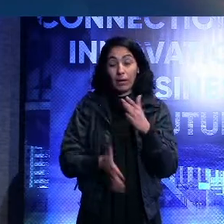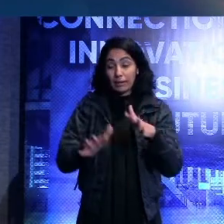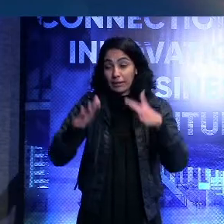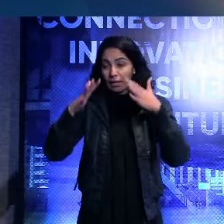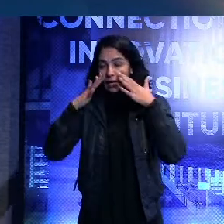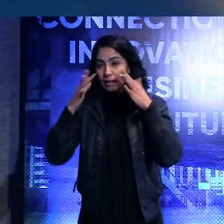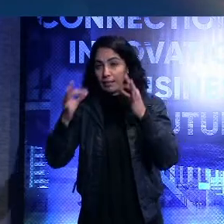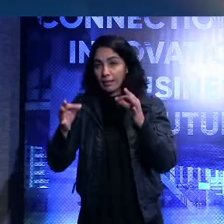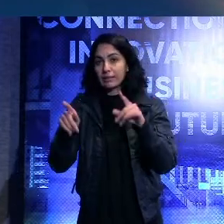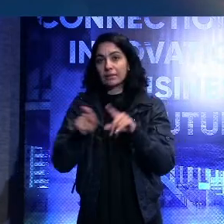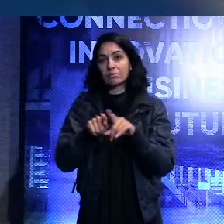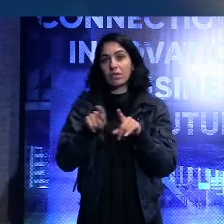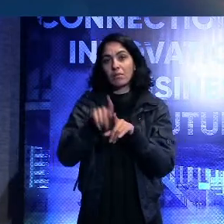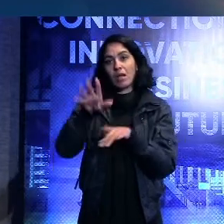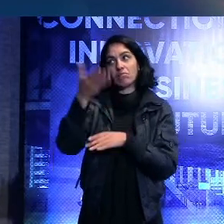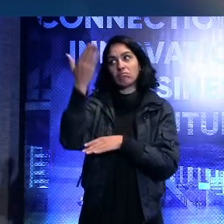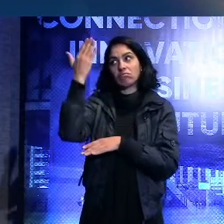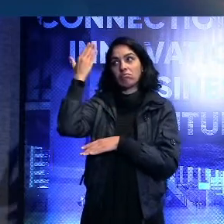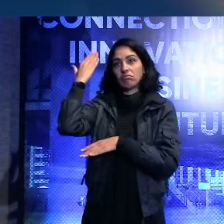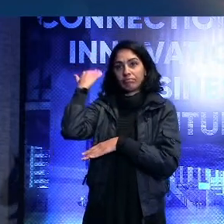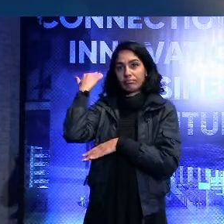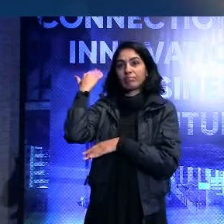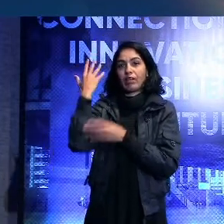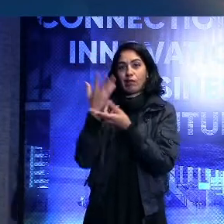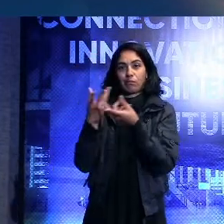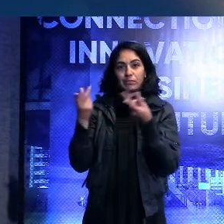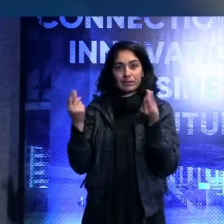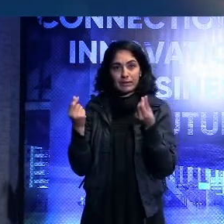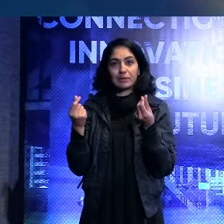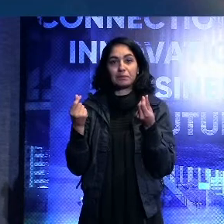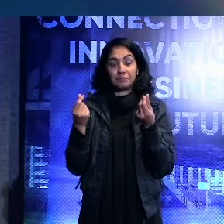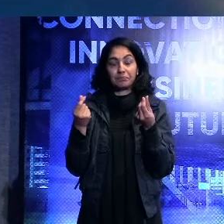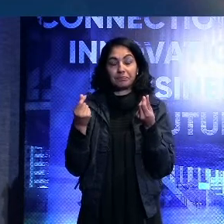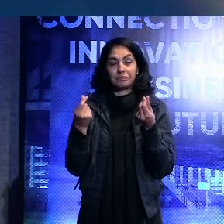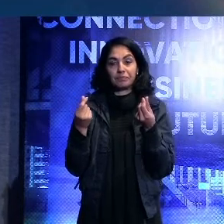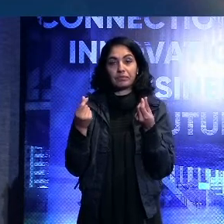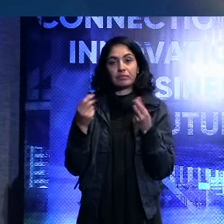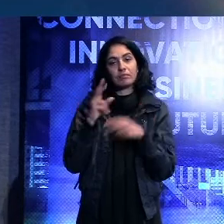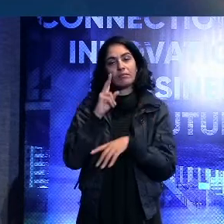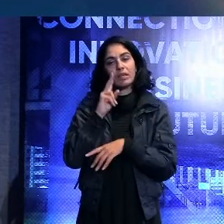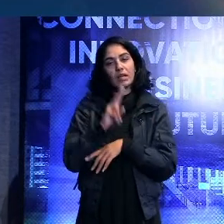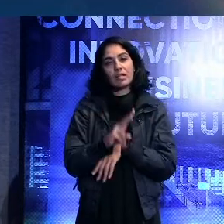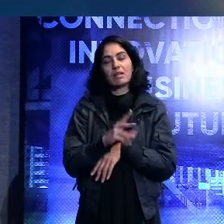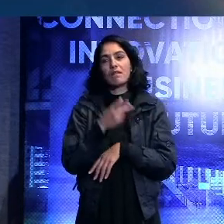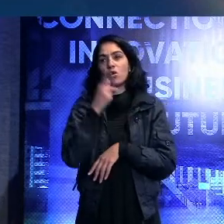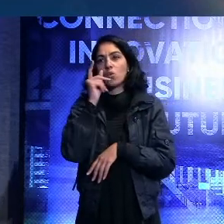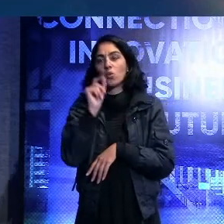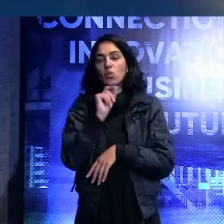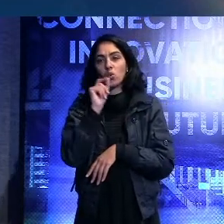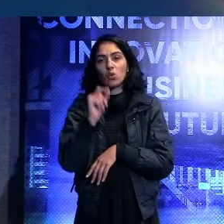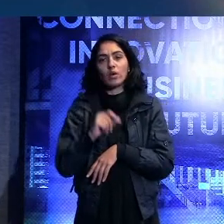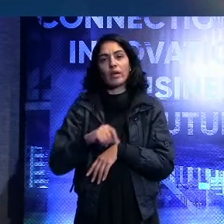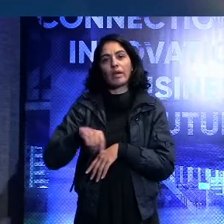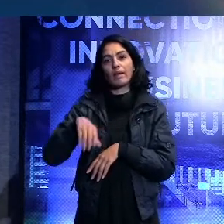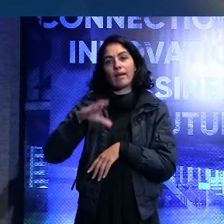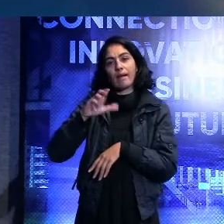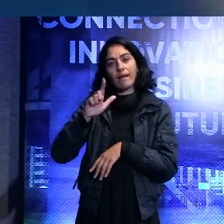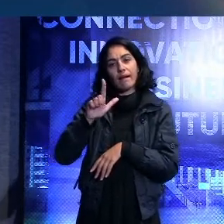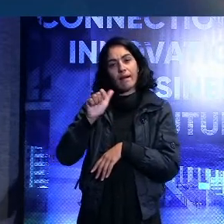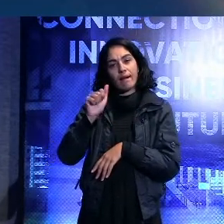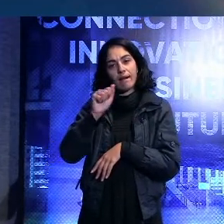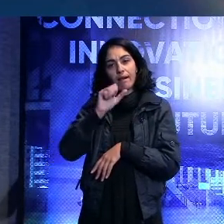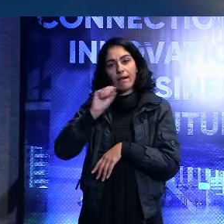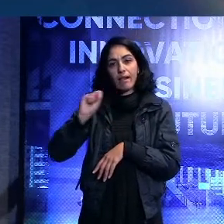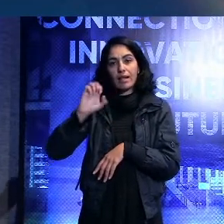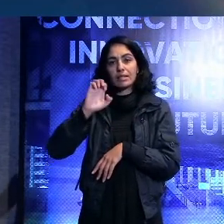básico, que a gente aprende lá atrás da abstração. Então, a gente vê classe Deus e algumas outras coisas aí, muito acoplamento,